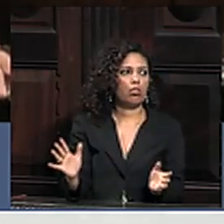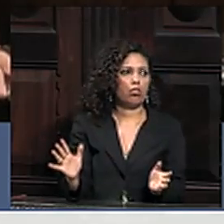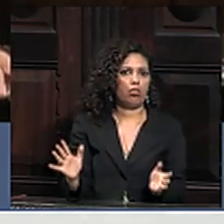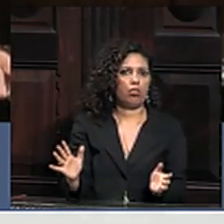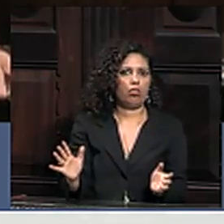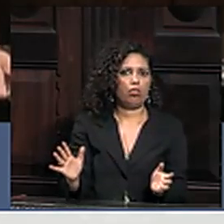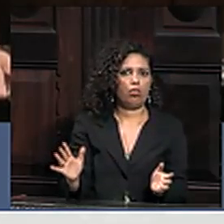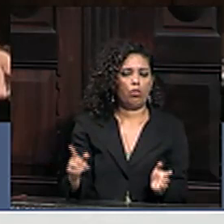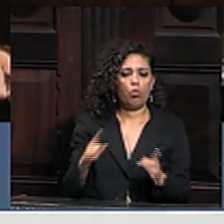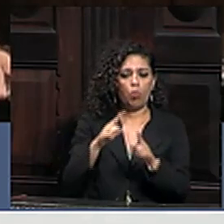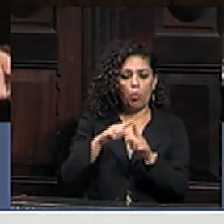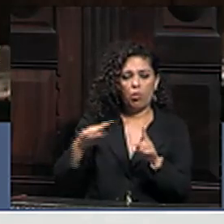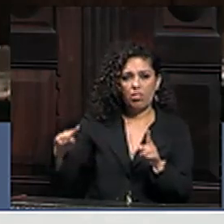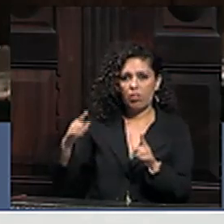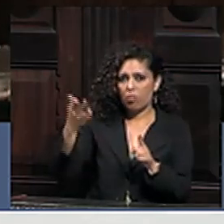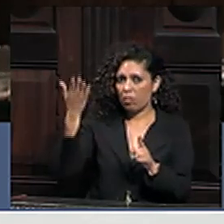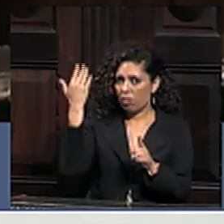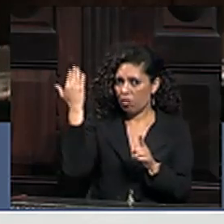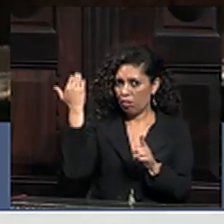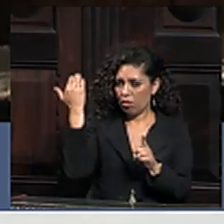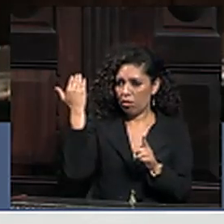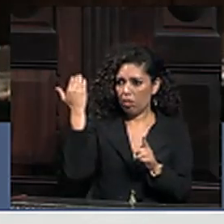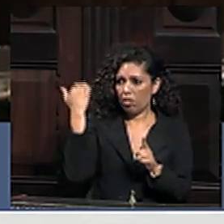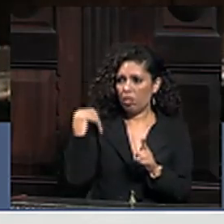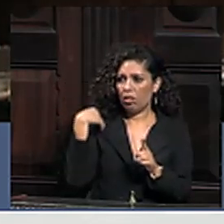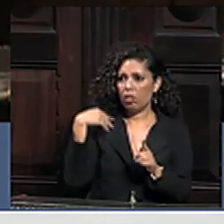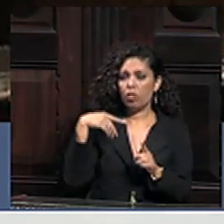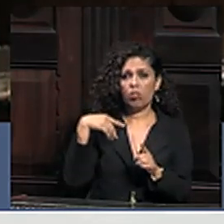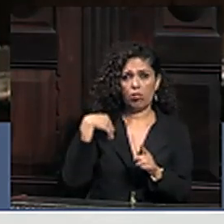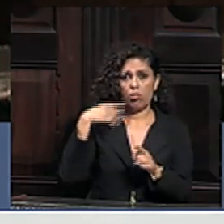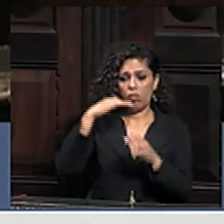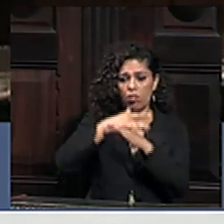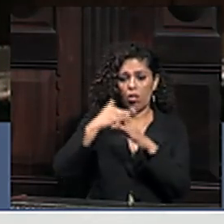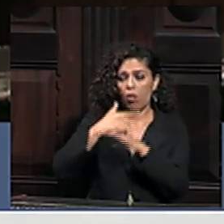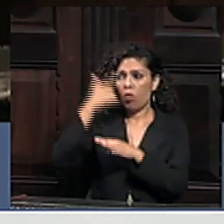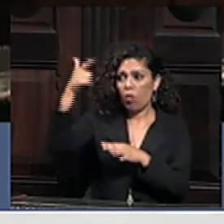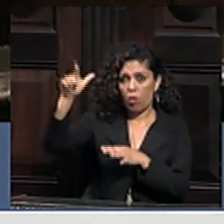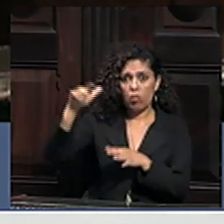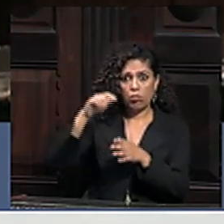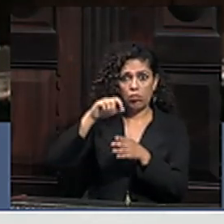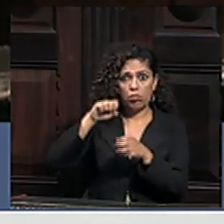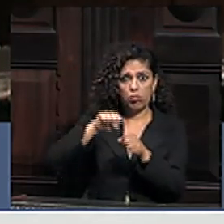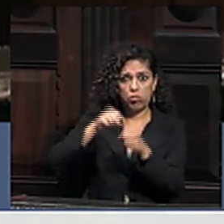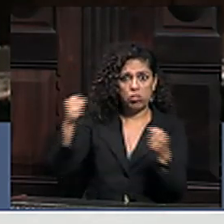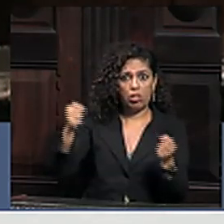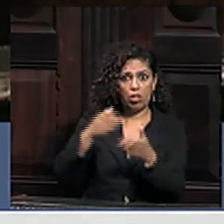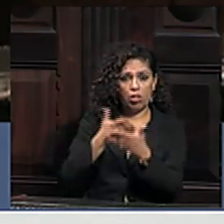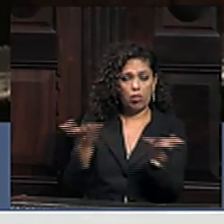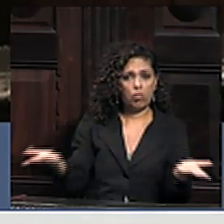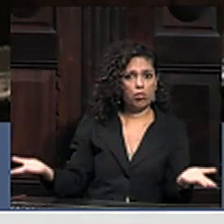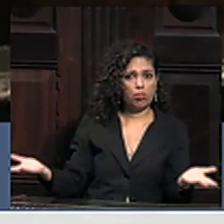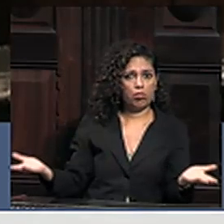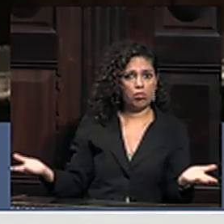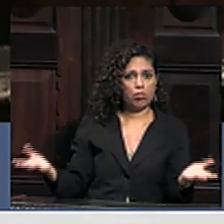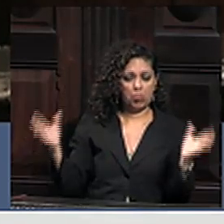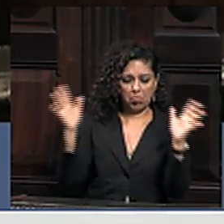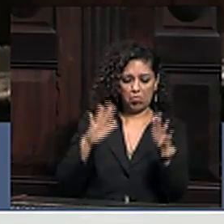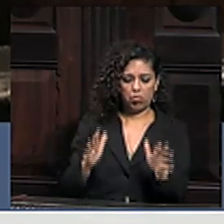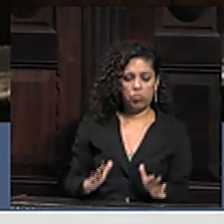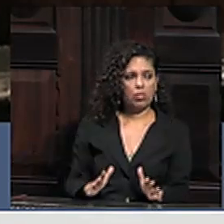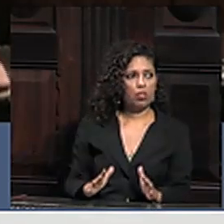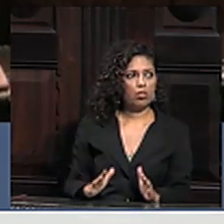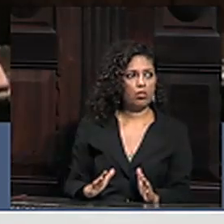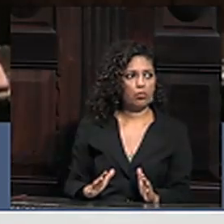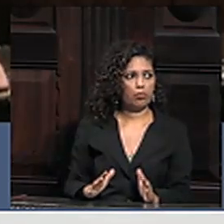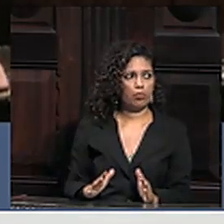Brasília desabou. Mesmo com a dificuldade financeira que a prefeitura vive, o